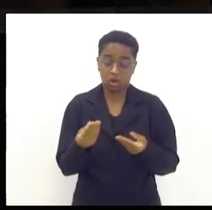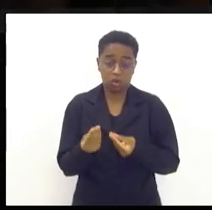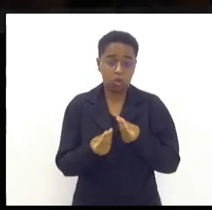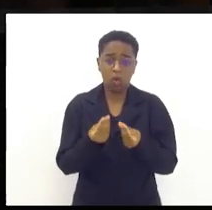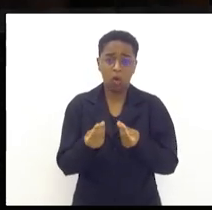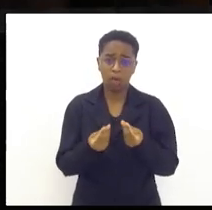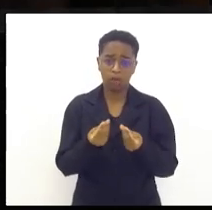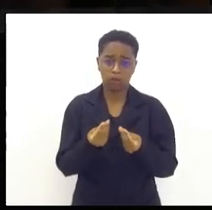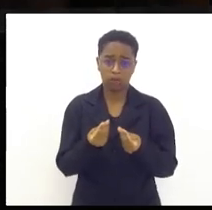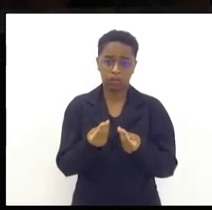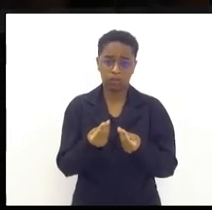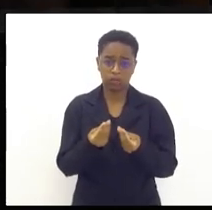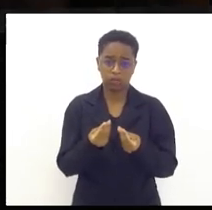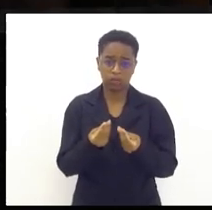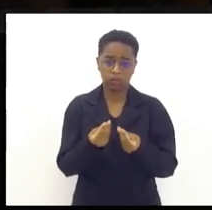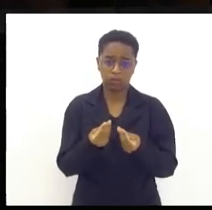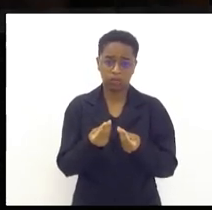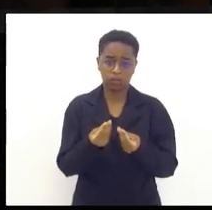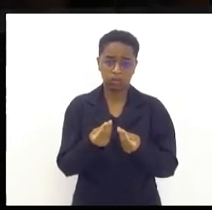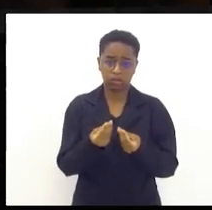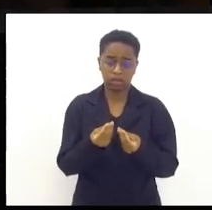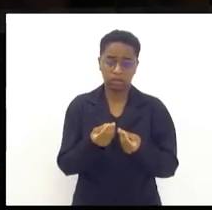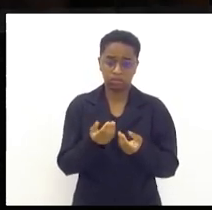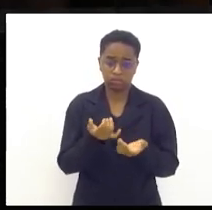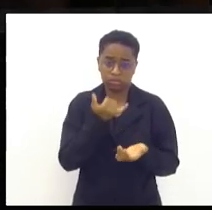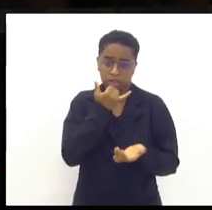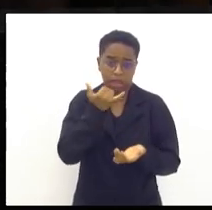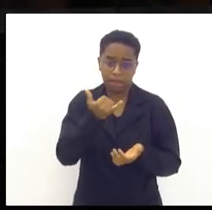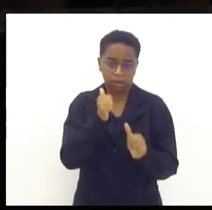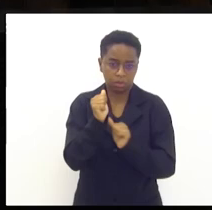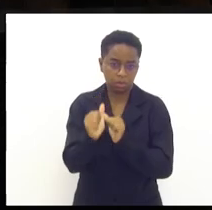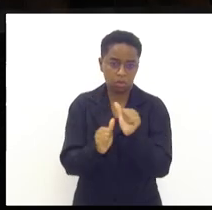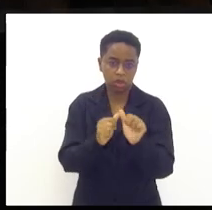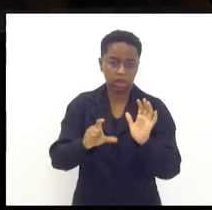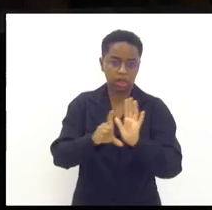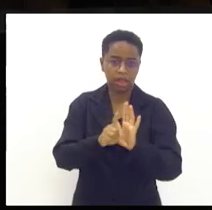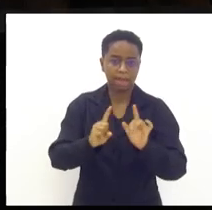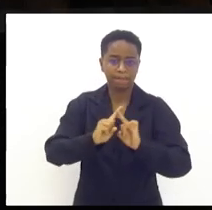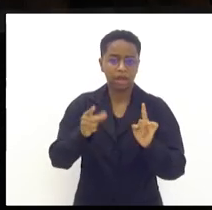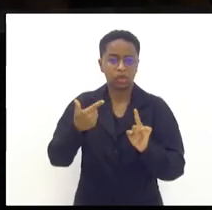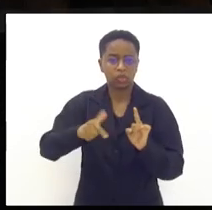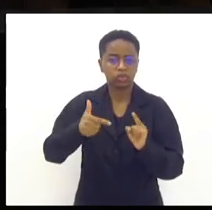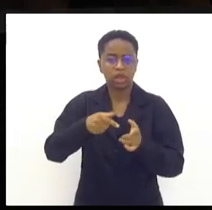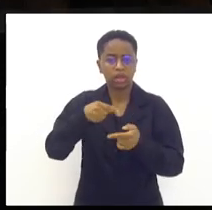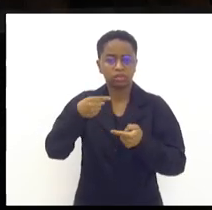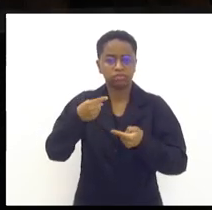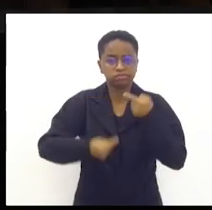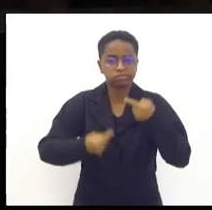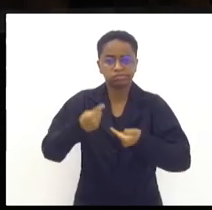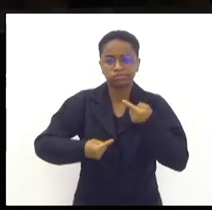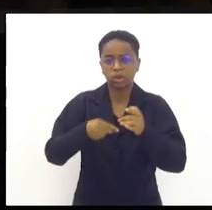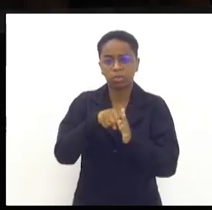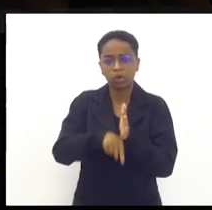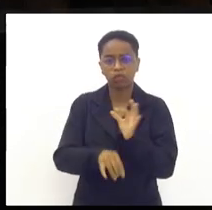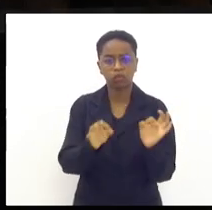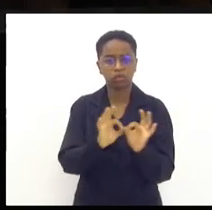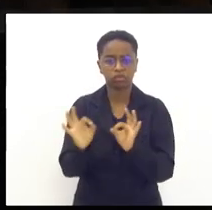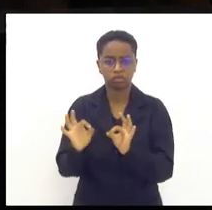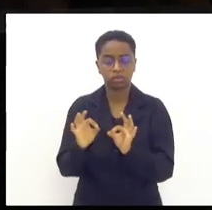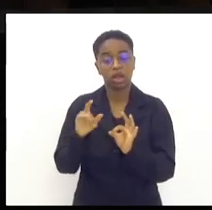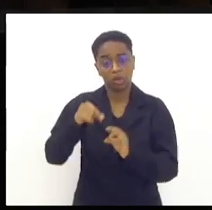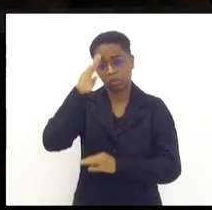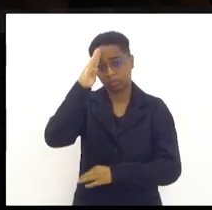pode você, da noite para o dia, alterá-la sem aprofundar essas discussões? Essa foi a questão